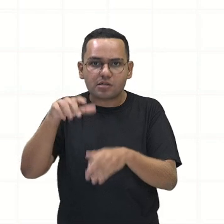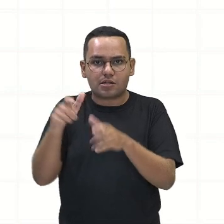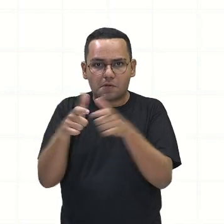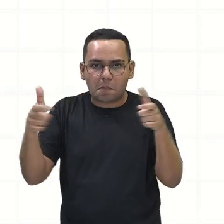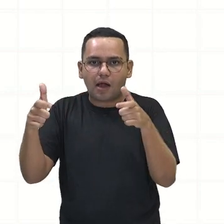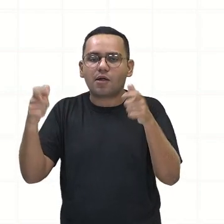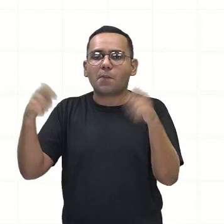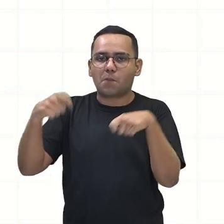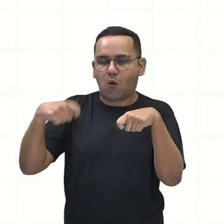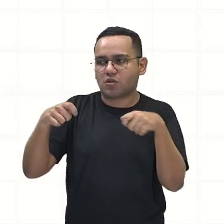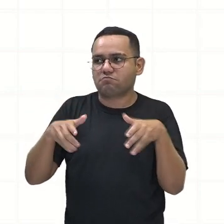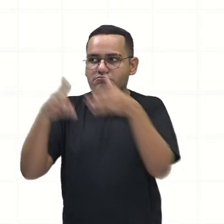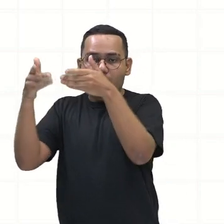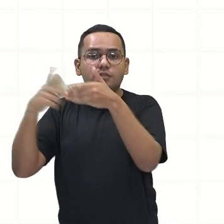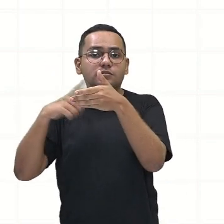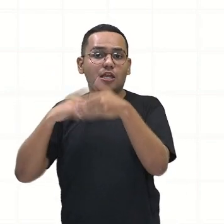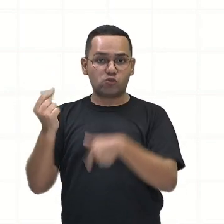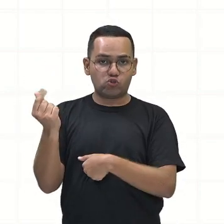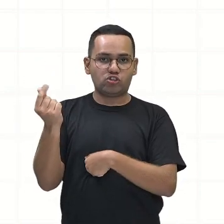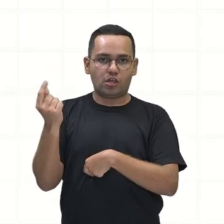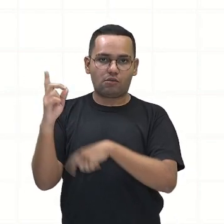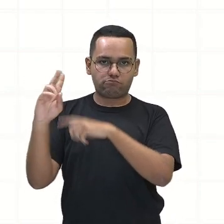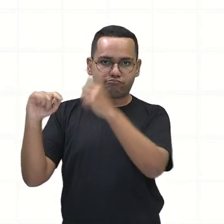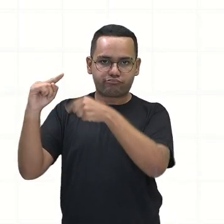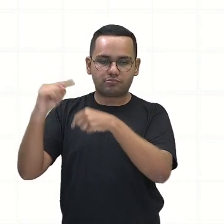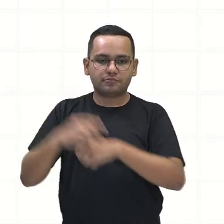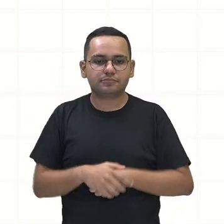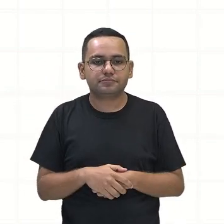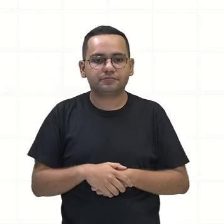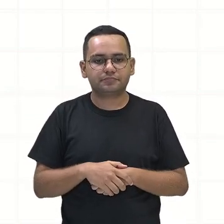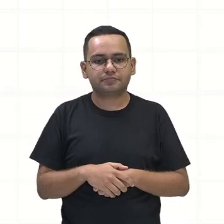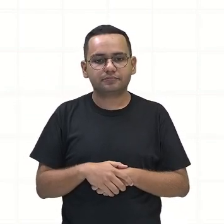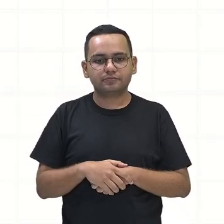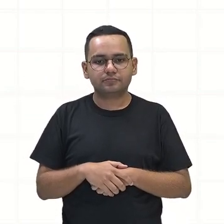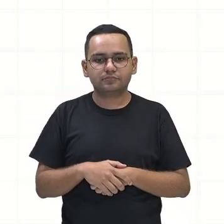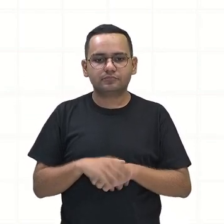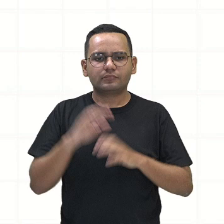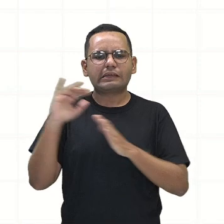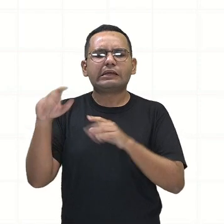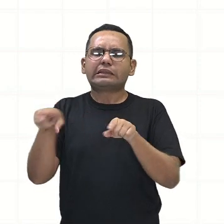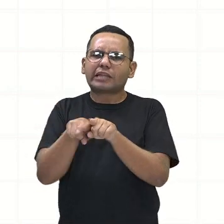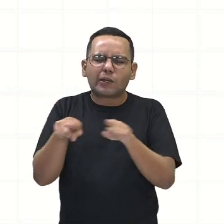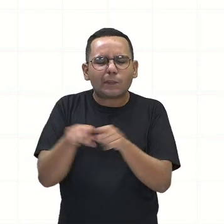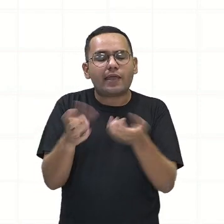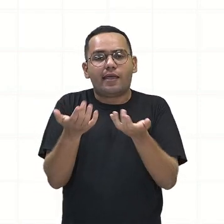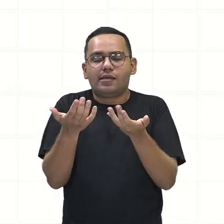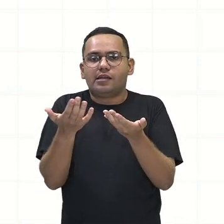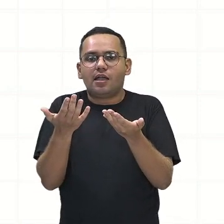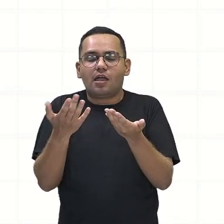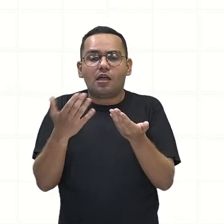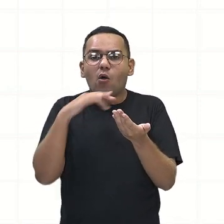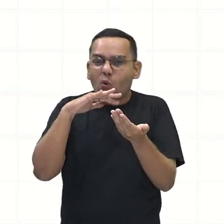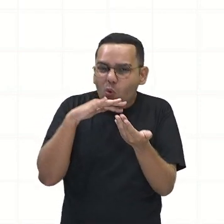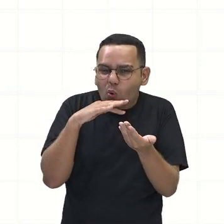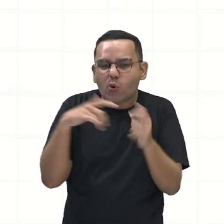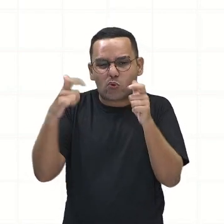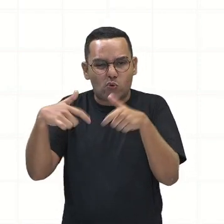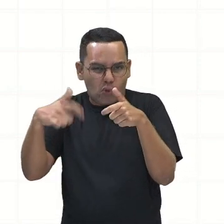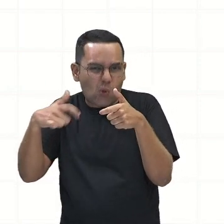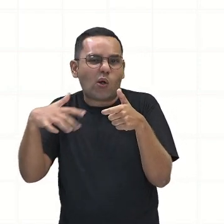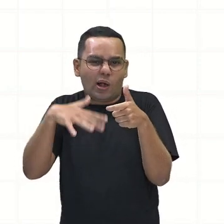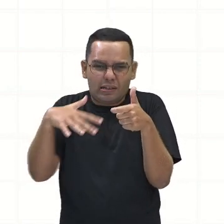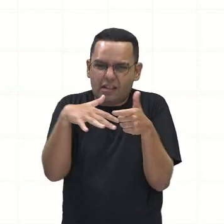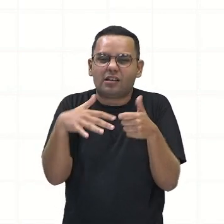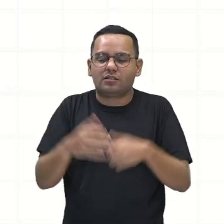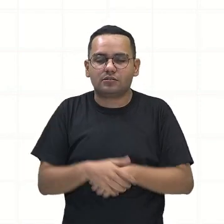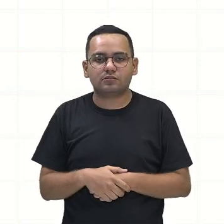muitos exploradores devido à insalubridade da região. Como assim, professor, insalubridade? Vamos observar aí que a região